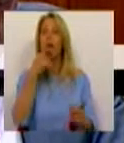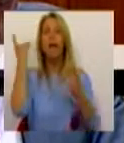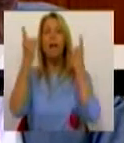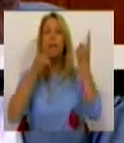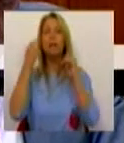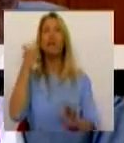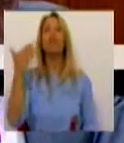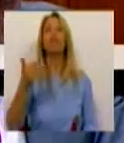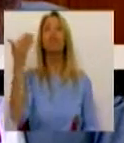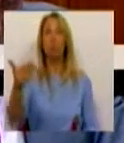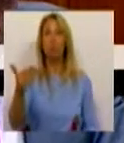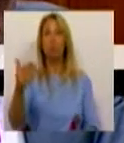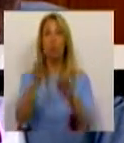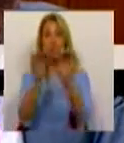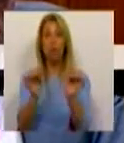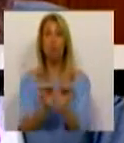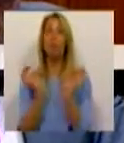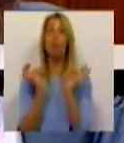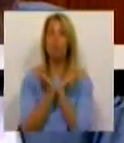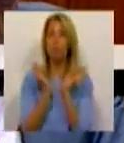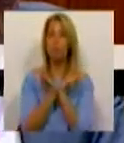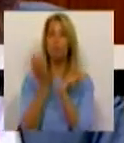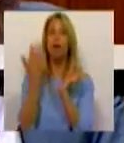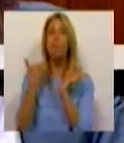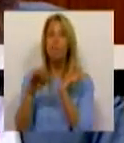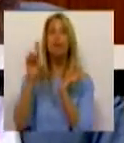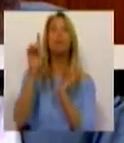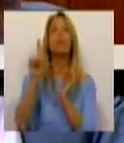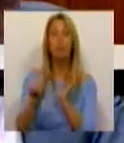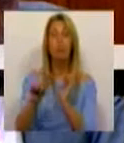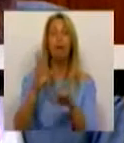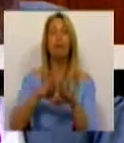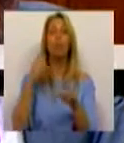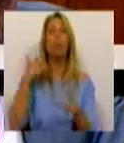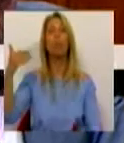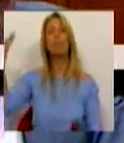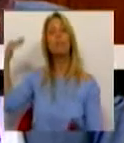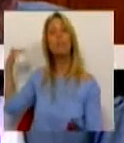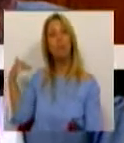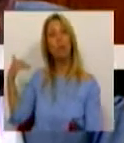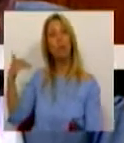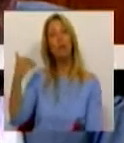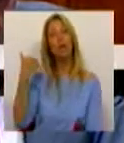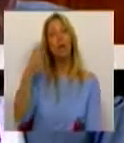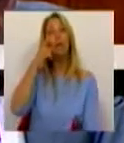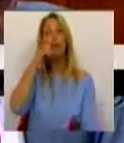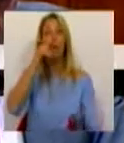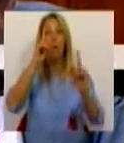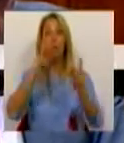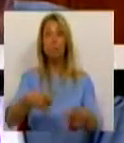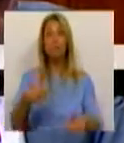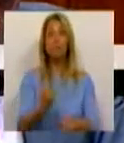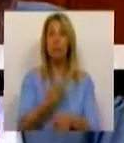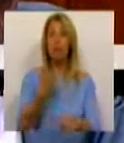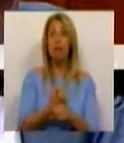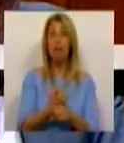segurança social, mas teremos também em conta o passado da vida de quem começou a trabalhar em